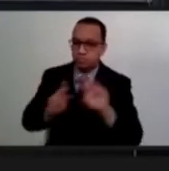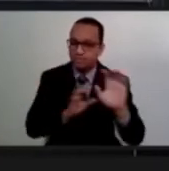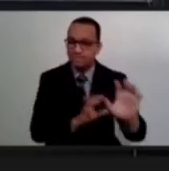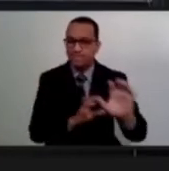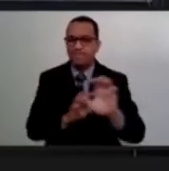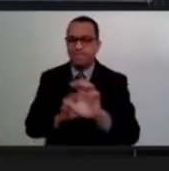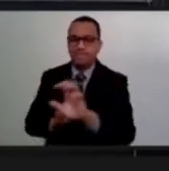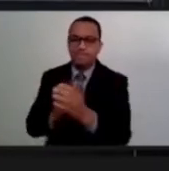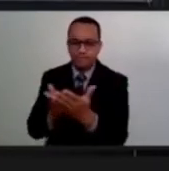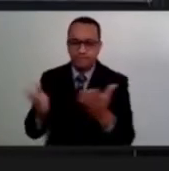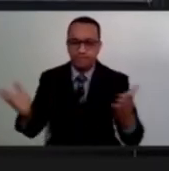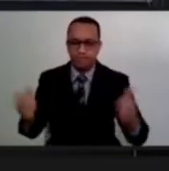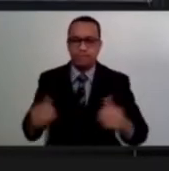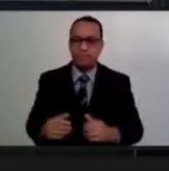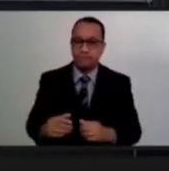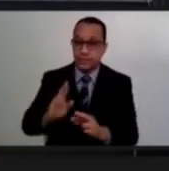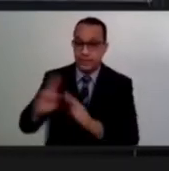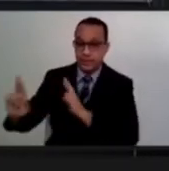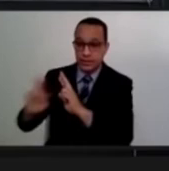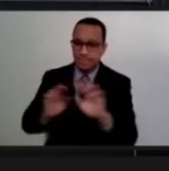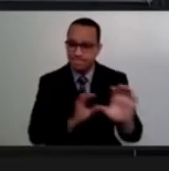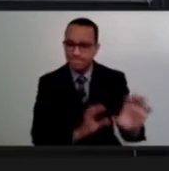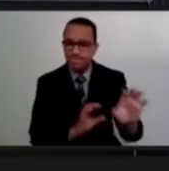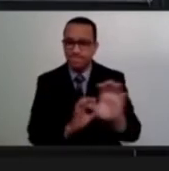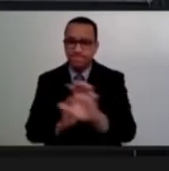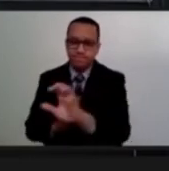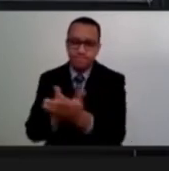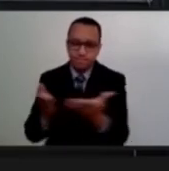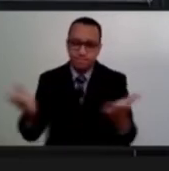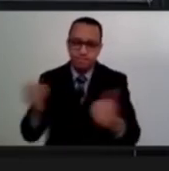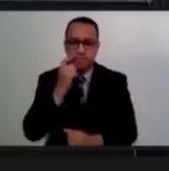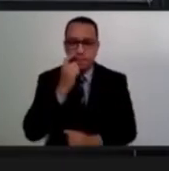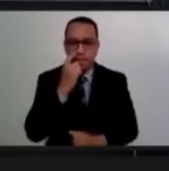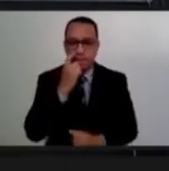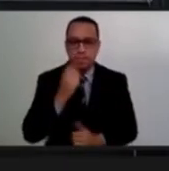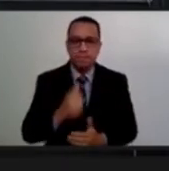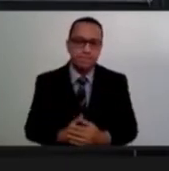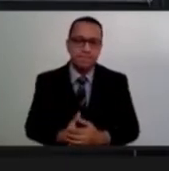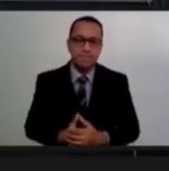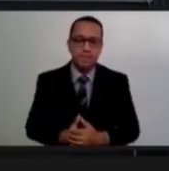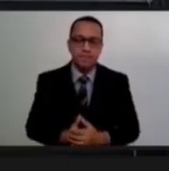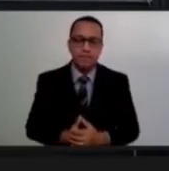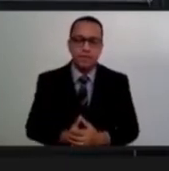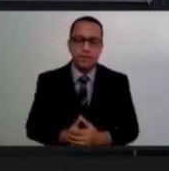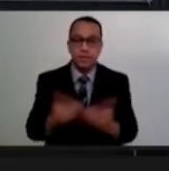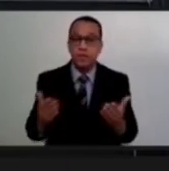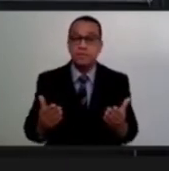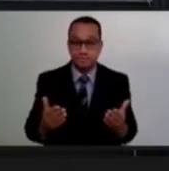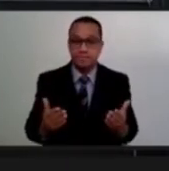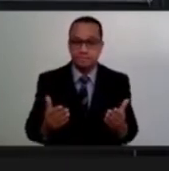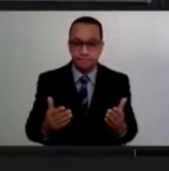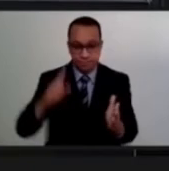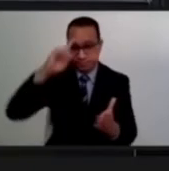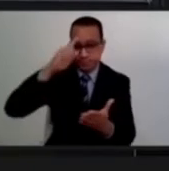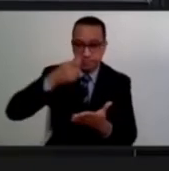pressão popular, da pressão da mídia, e ao mesmo tempo, o que estava inclusive na decisão do